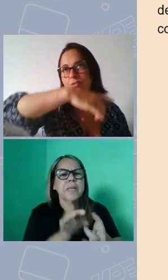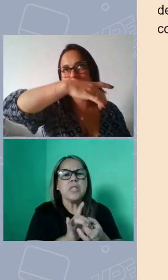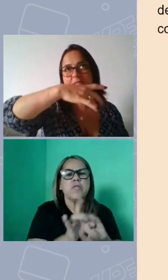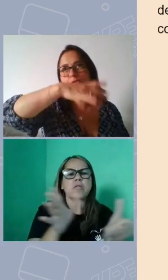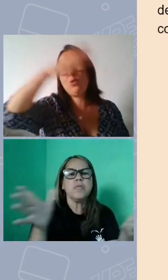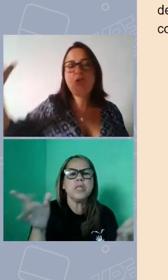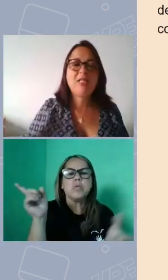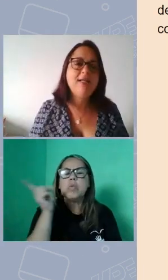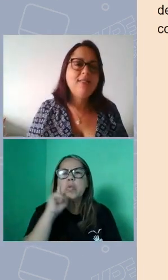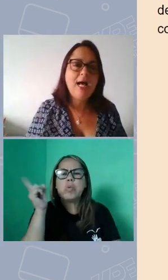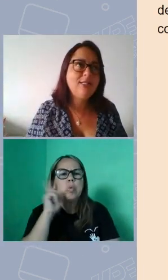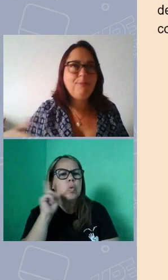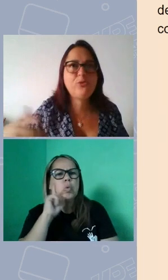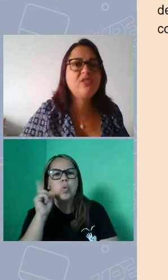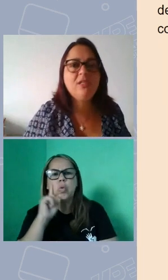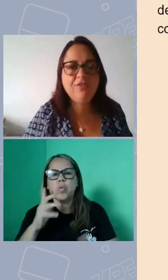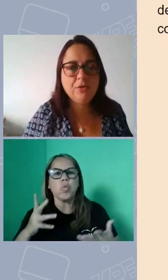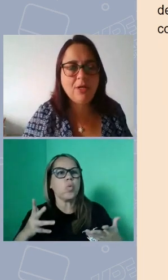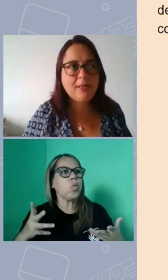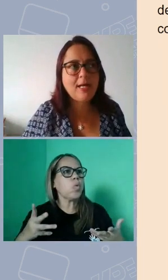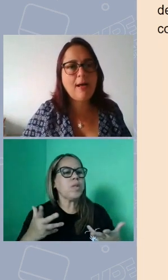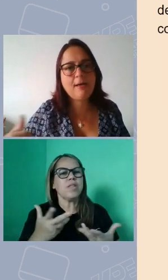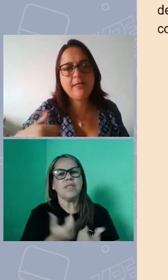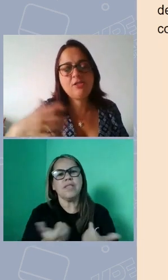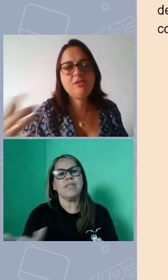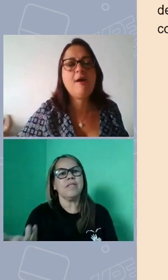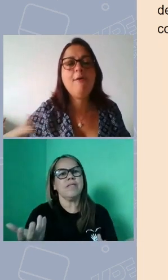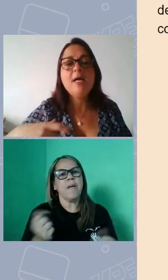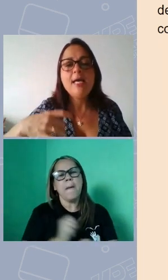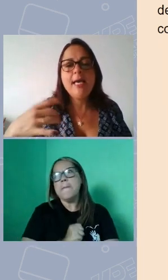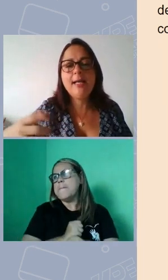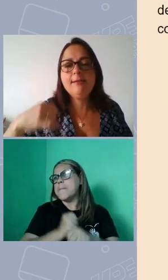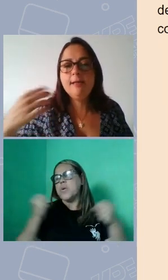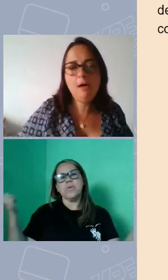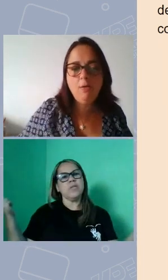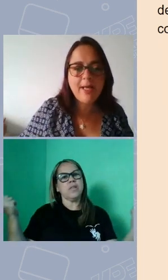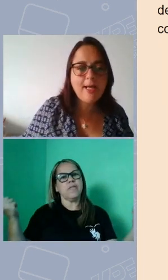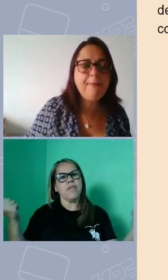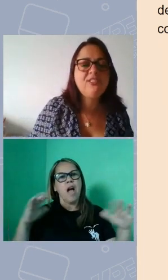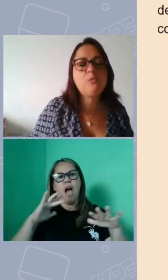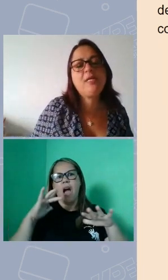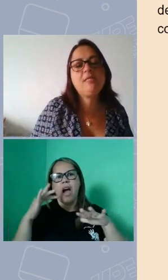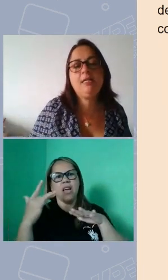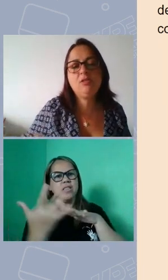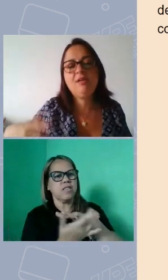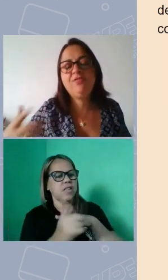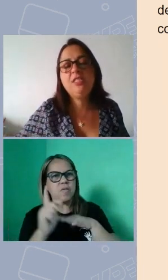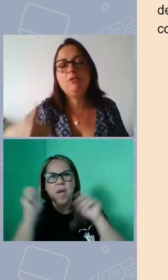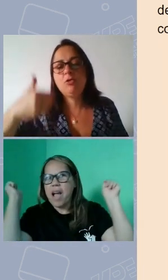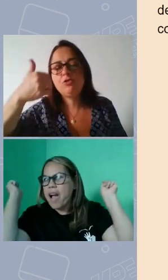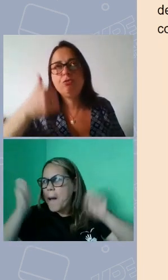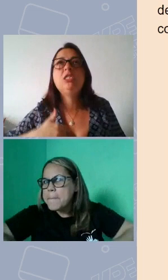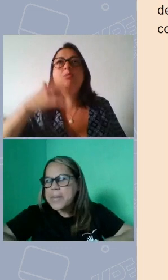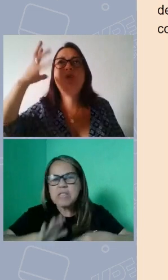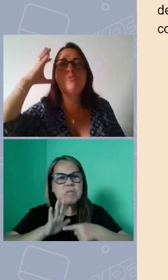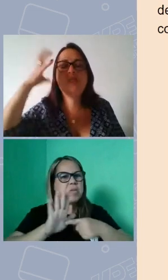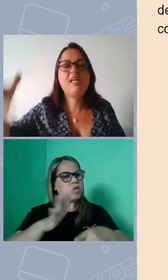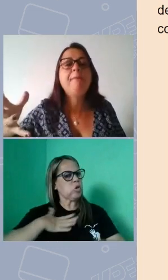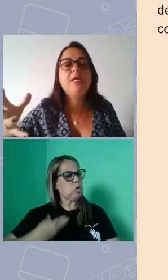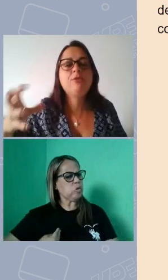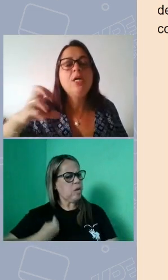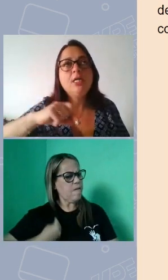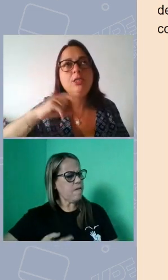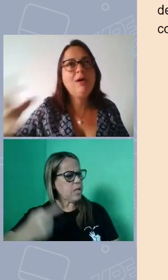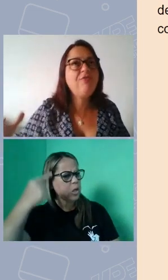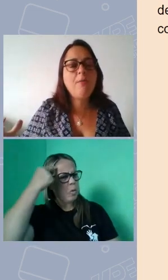em sua totalidade impossível né a rede social ela não é capaz de expressar a nossa vida nosso íntimo nosso